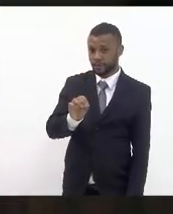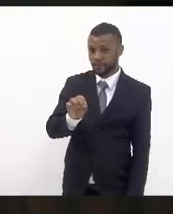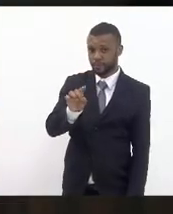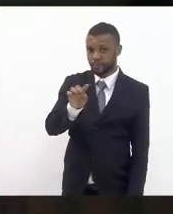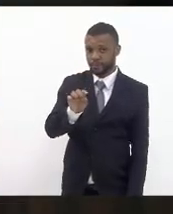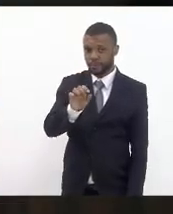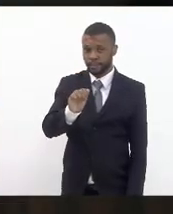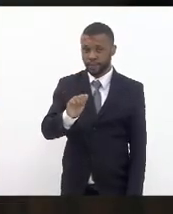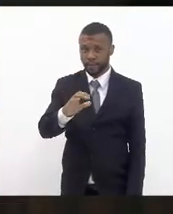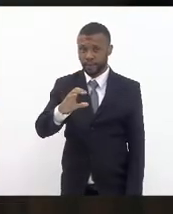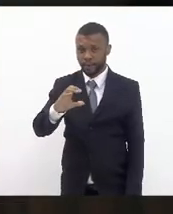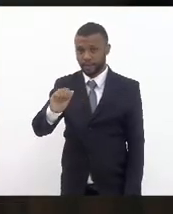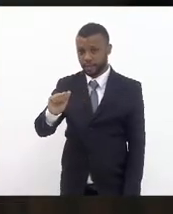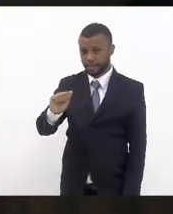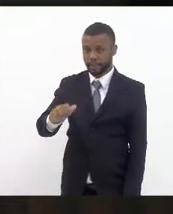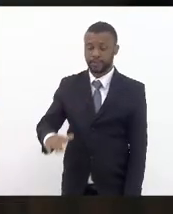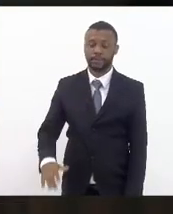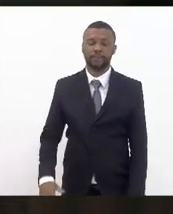Deputado Renato Zaca.